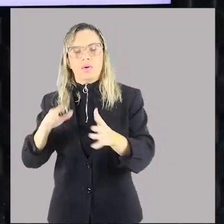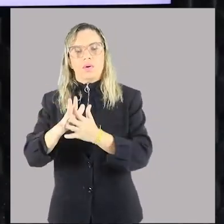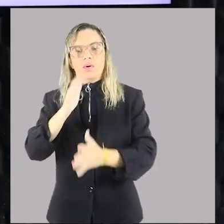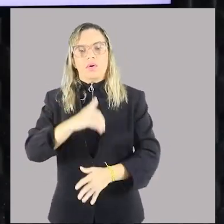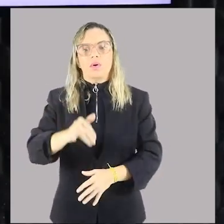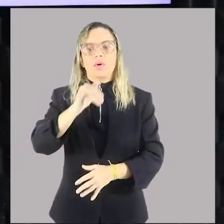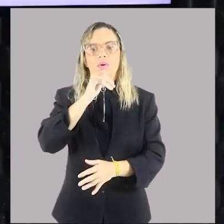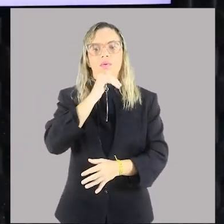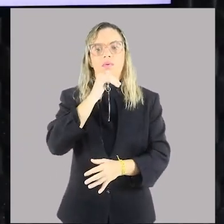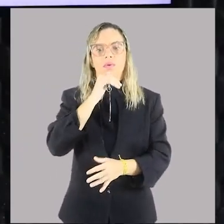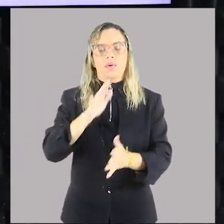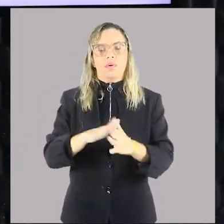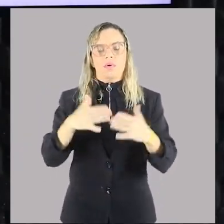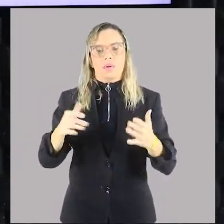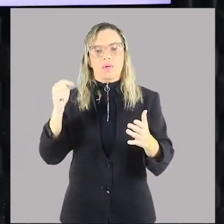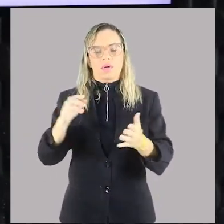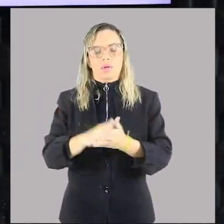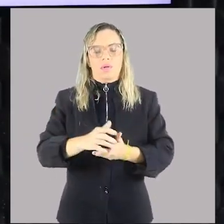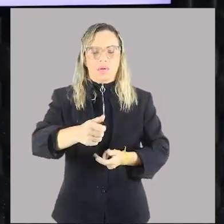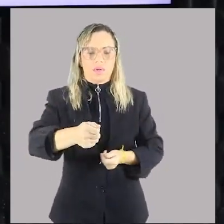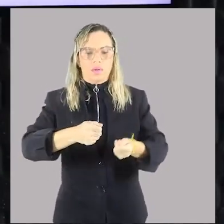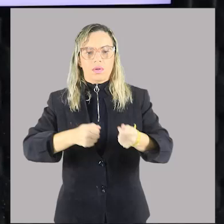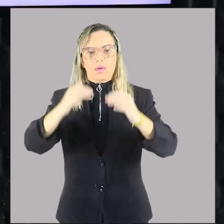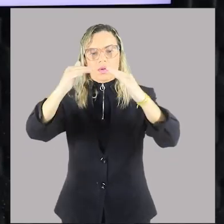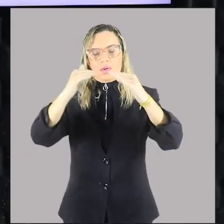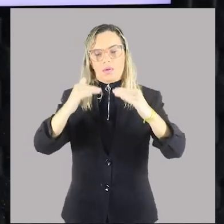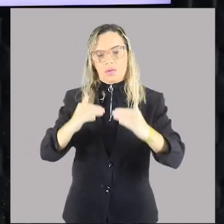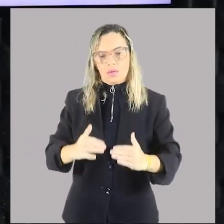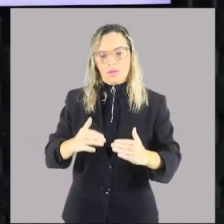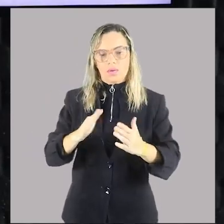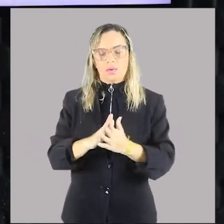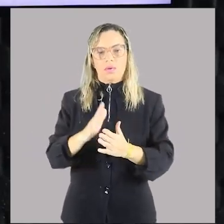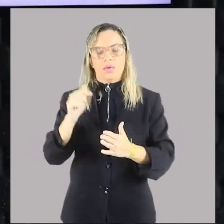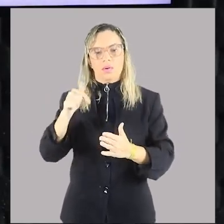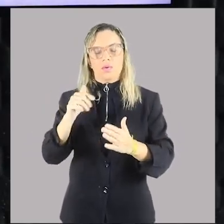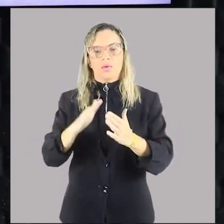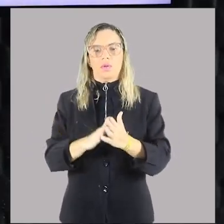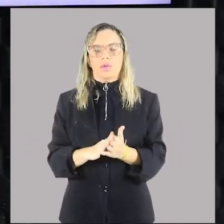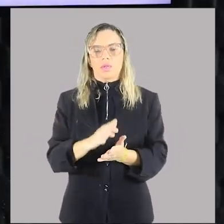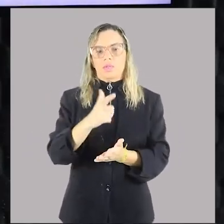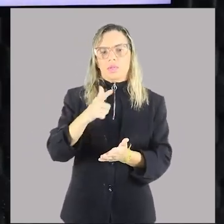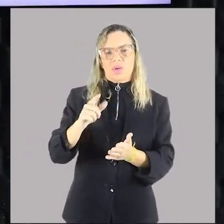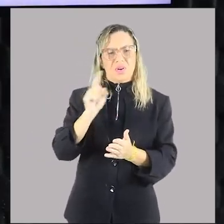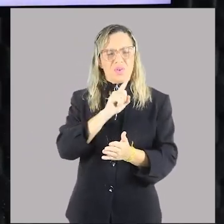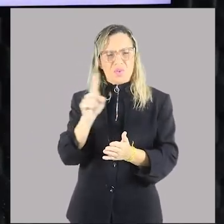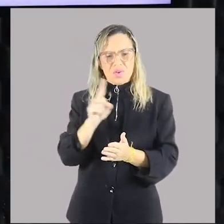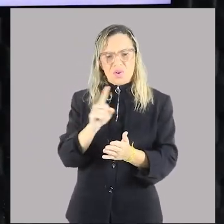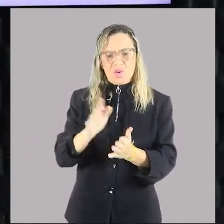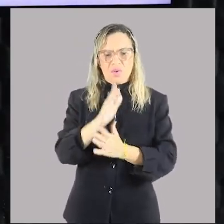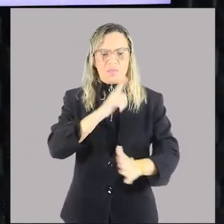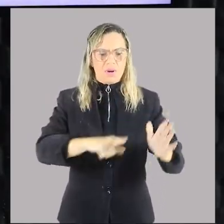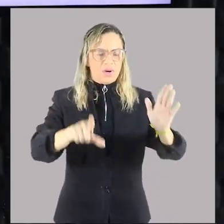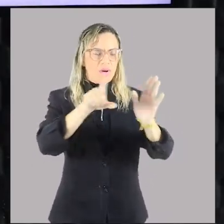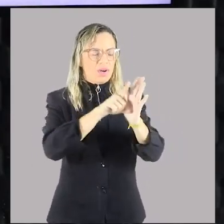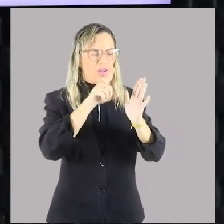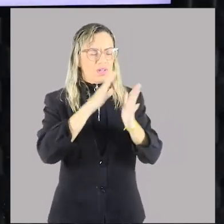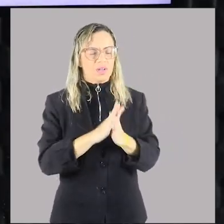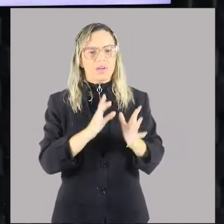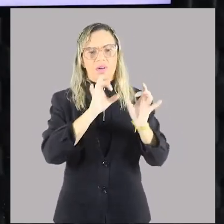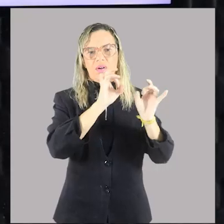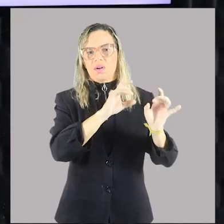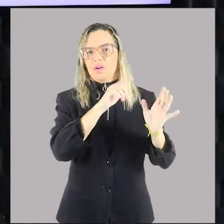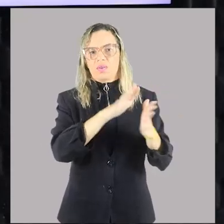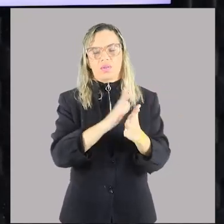exemplo, esse controle hierárquico, essa subordinação, ela não depende de uma lei específica, não depende